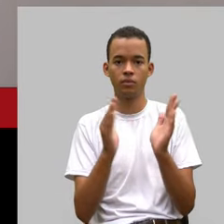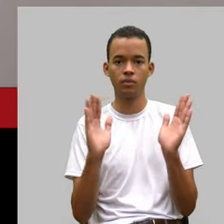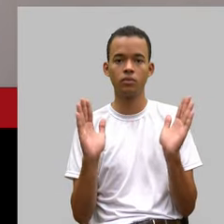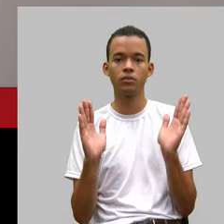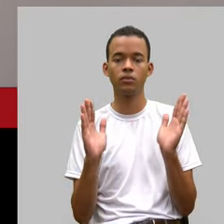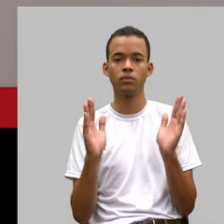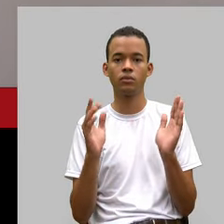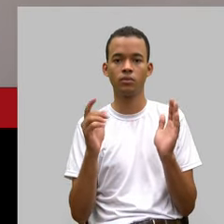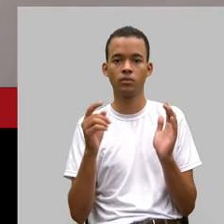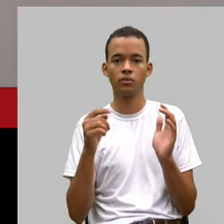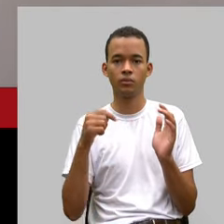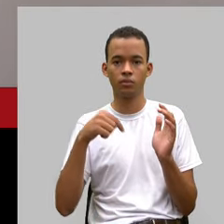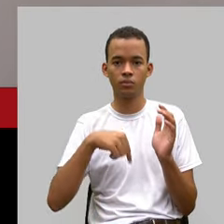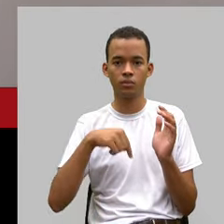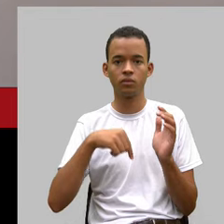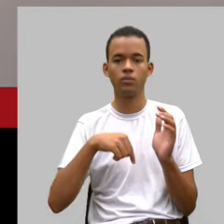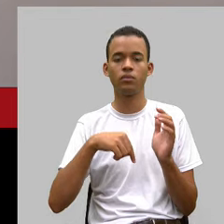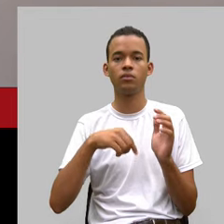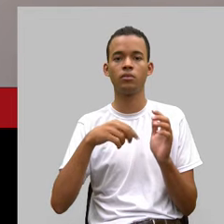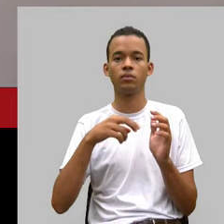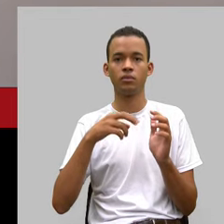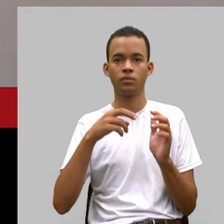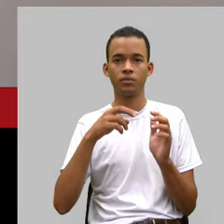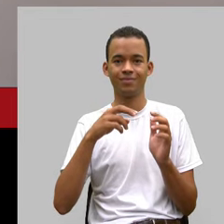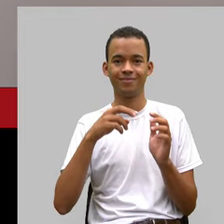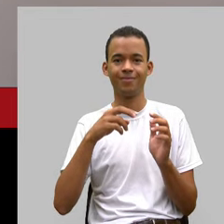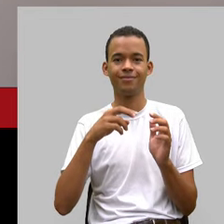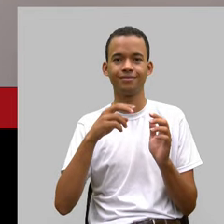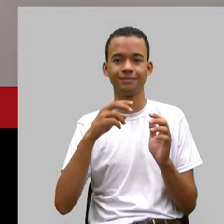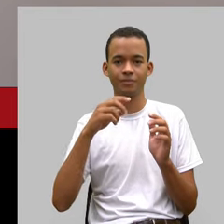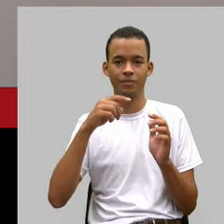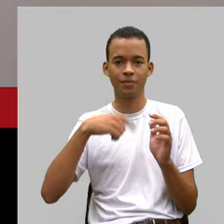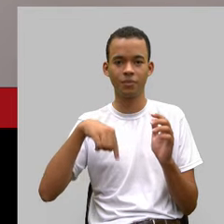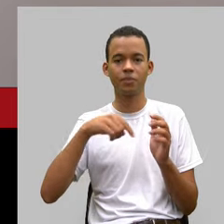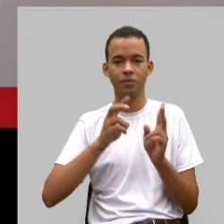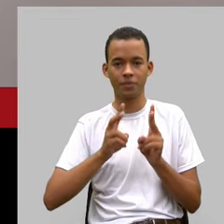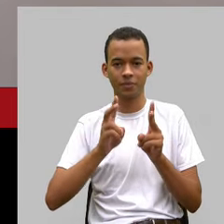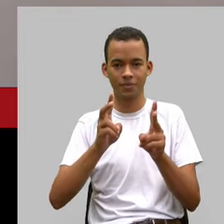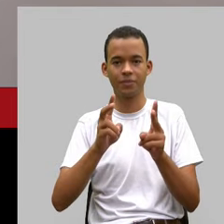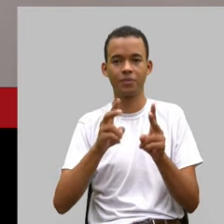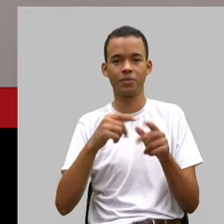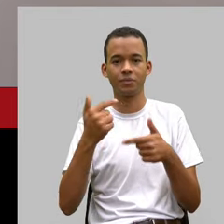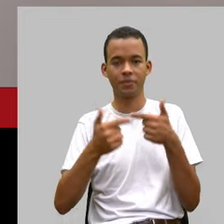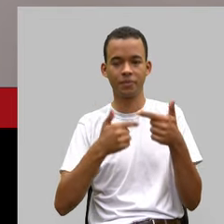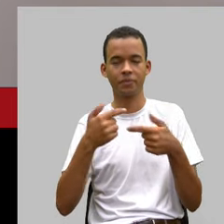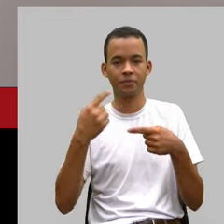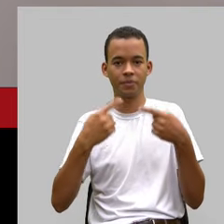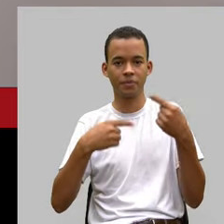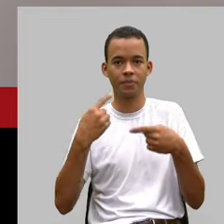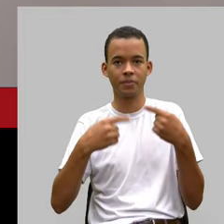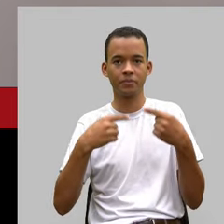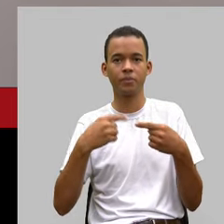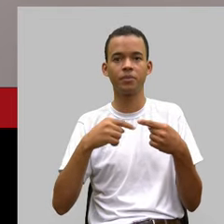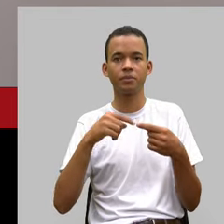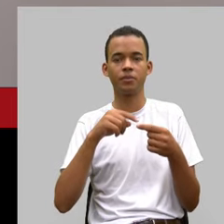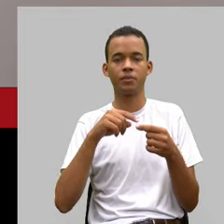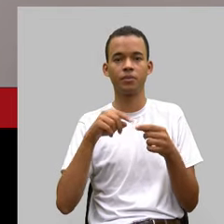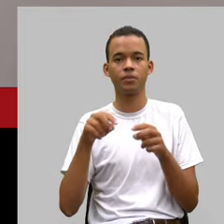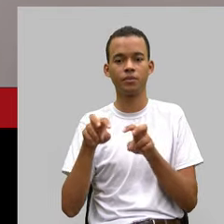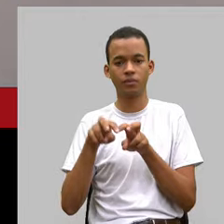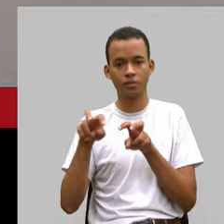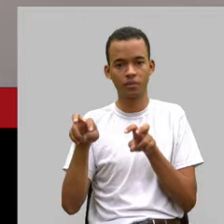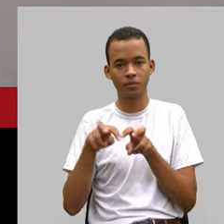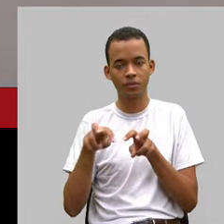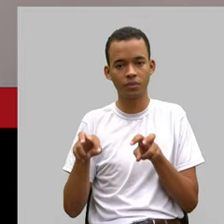desfaz Para darmos continuidade aos nossos trabalhos Convido os ilustres integrantes A tomarem